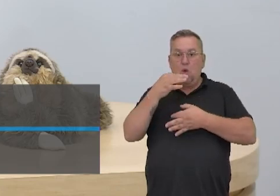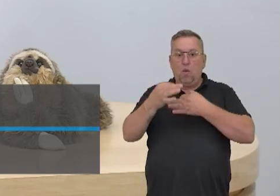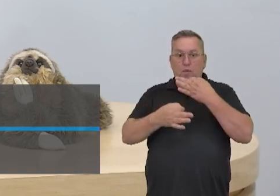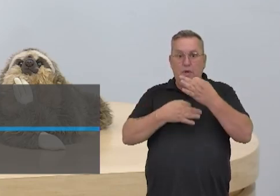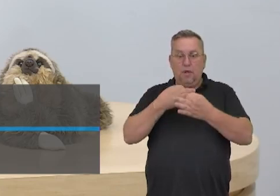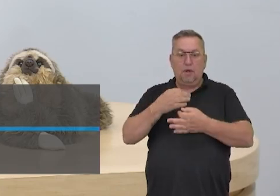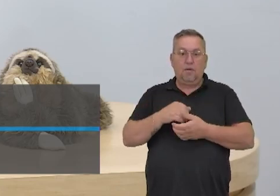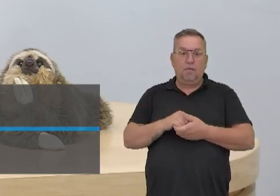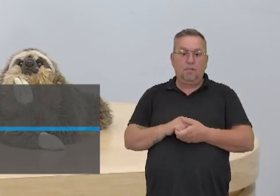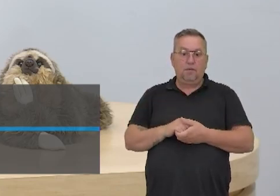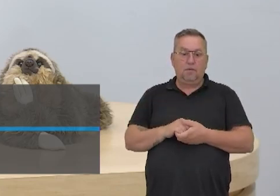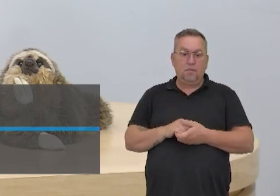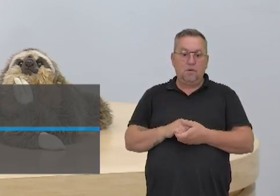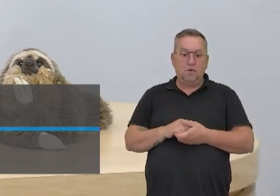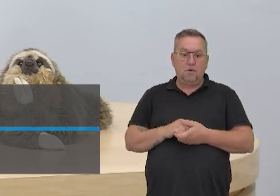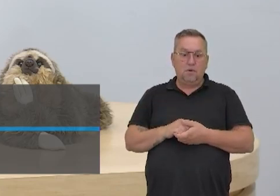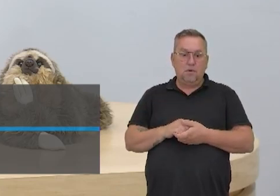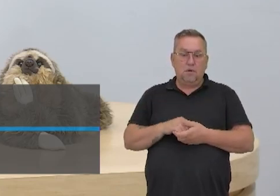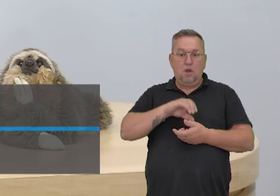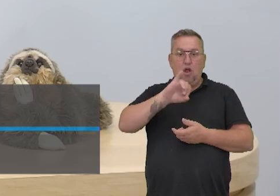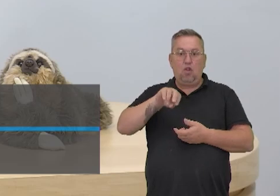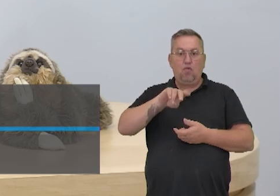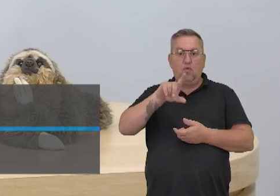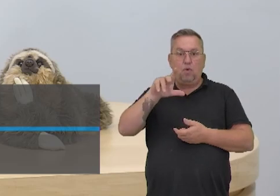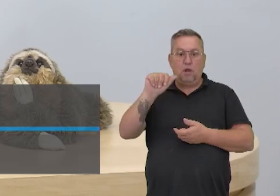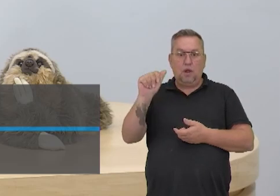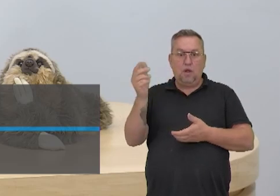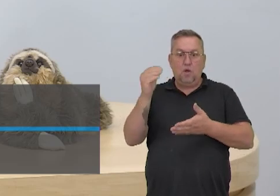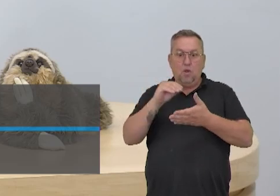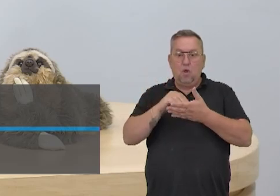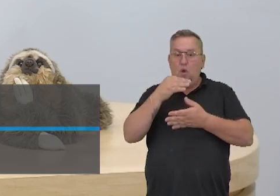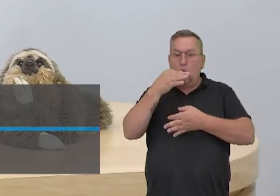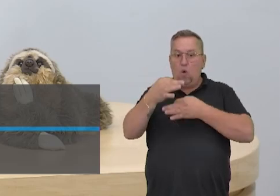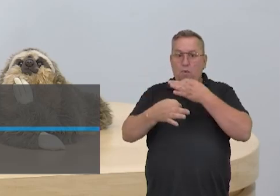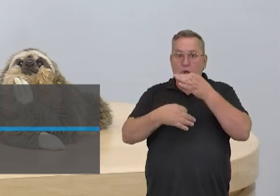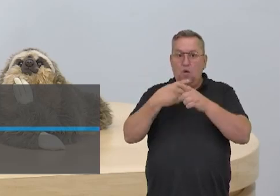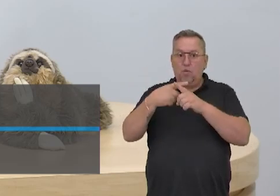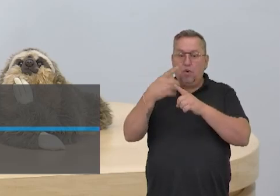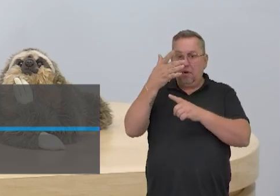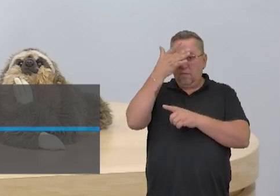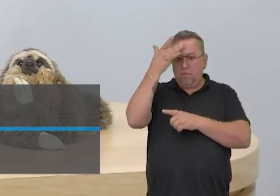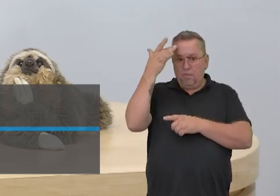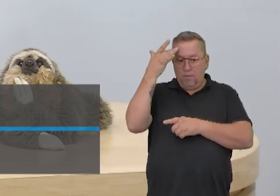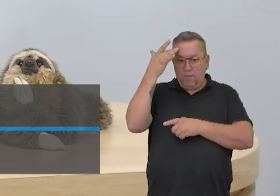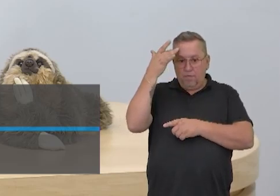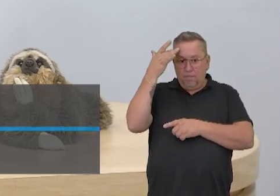opinião. A Júlia Tenori colocou opinião porque a pessoa